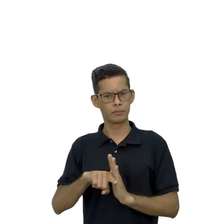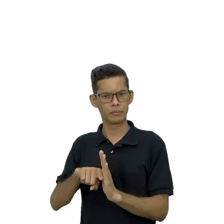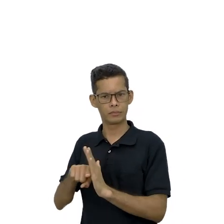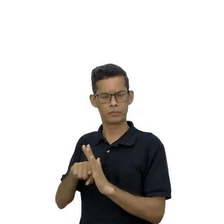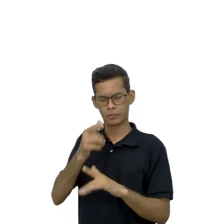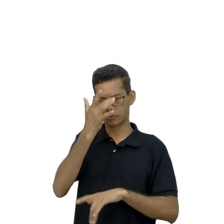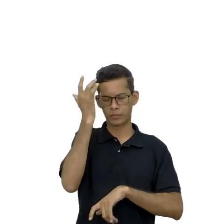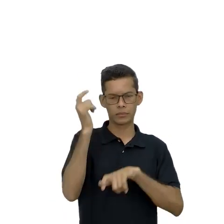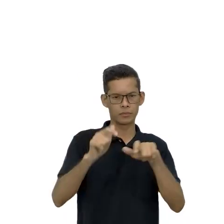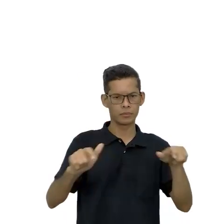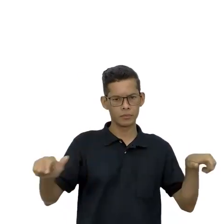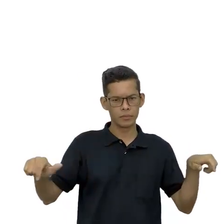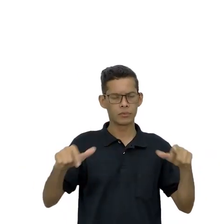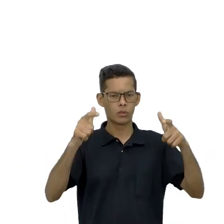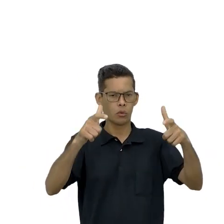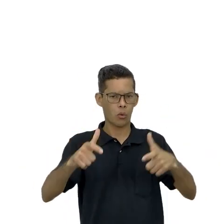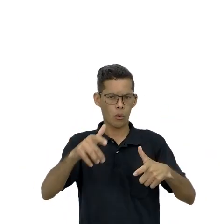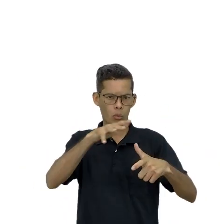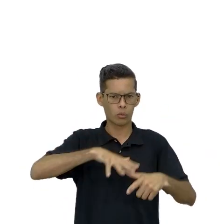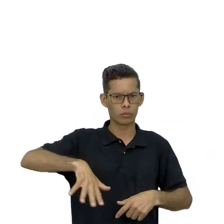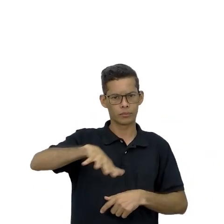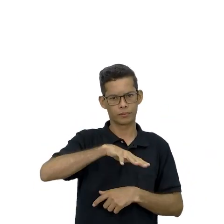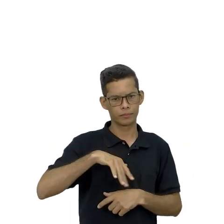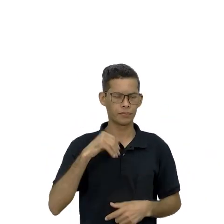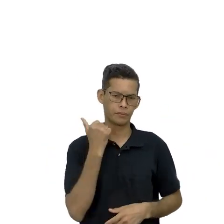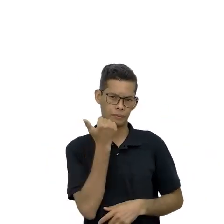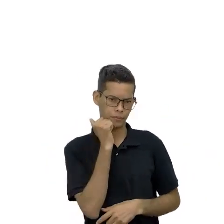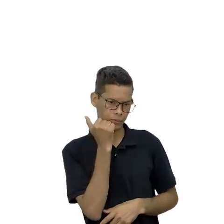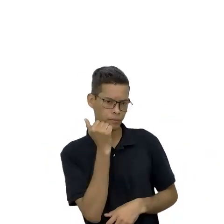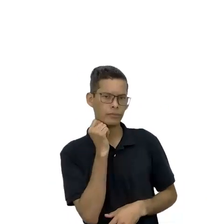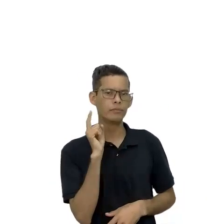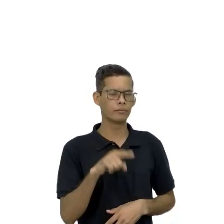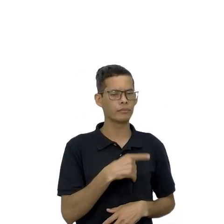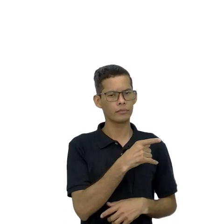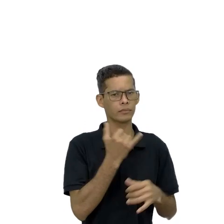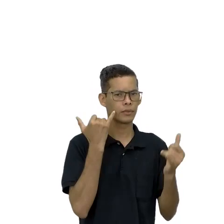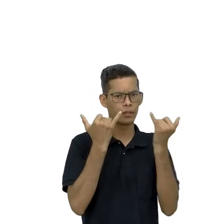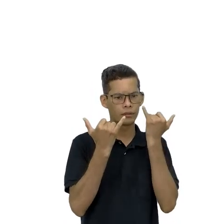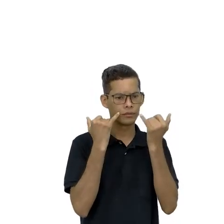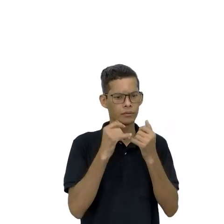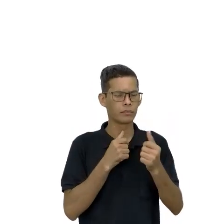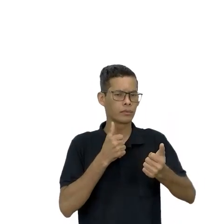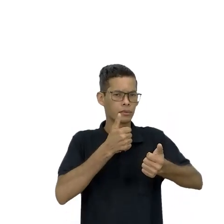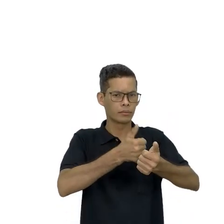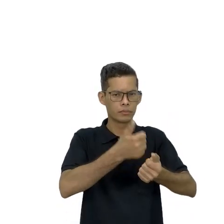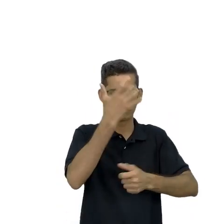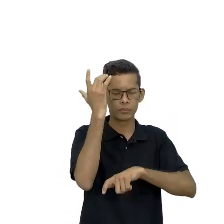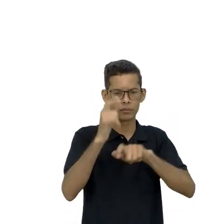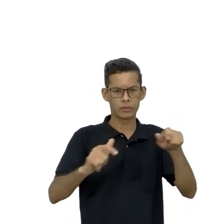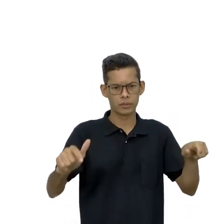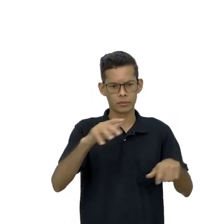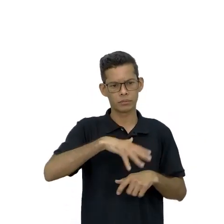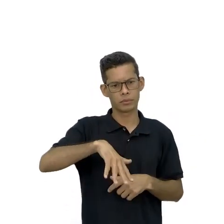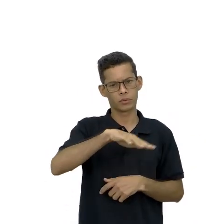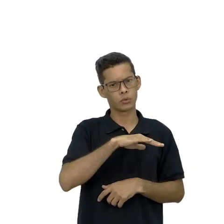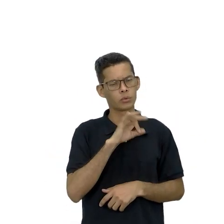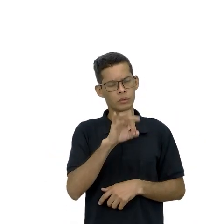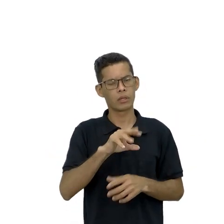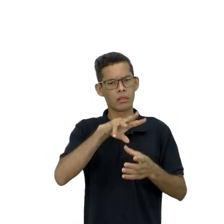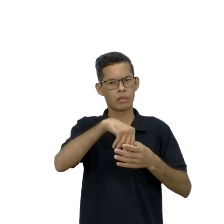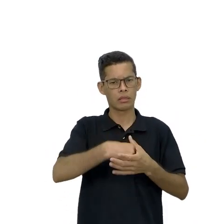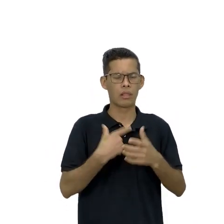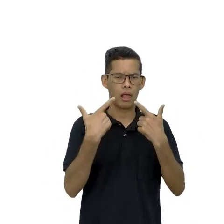diferentes setores científicos, de modo que essa informação se aproxime do público em geral, por trazer uma